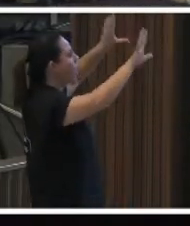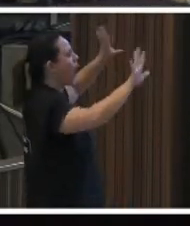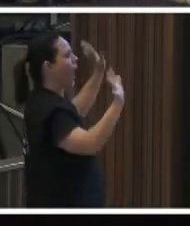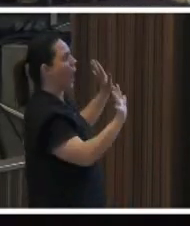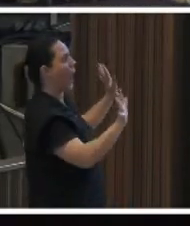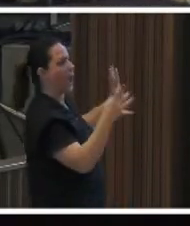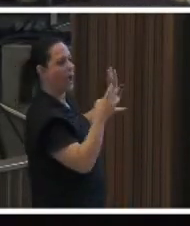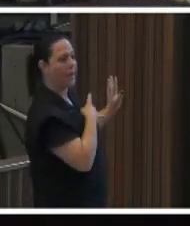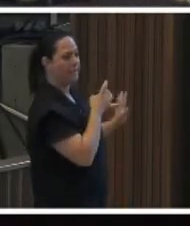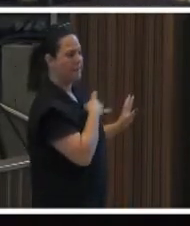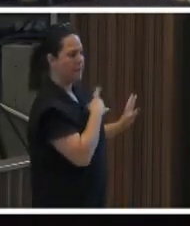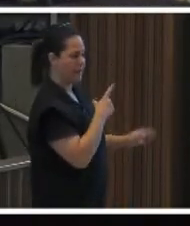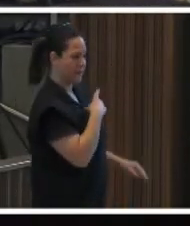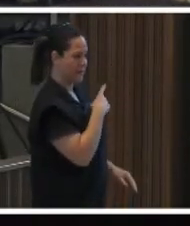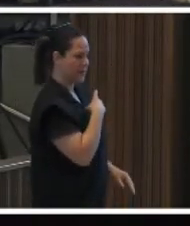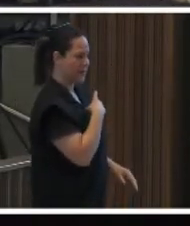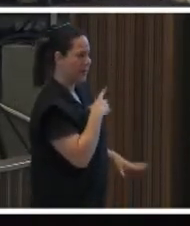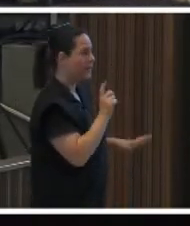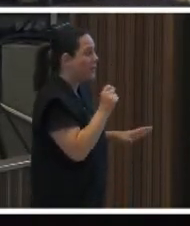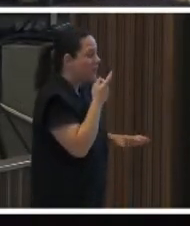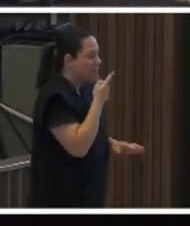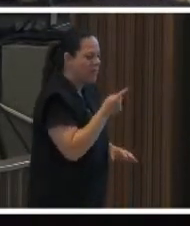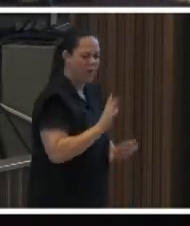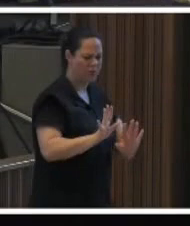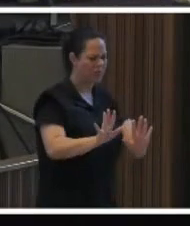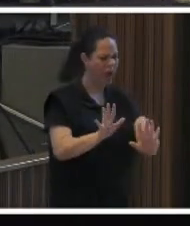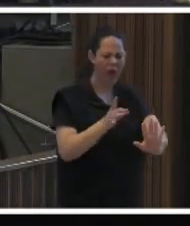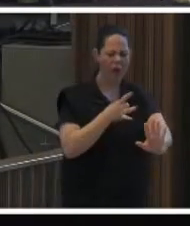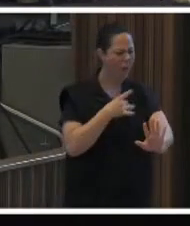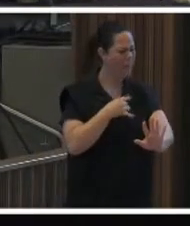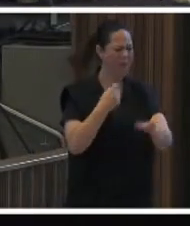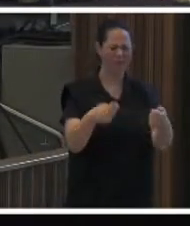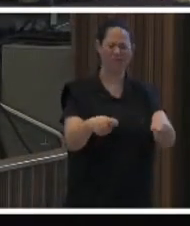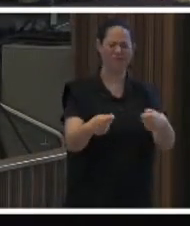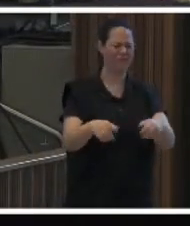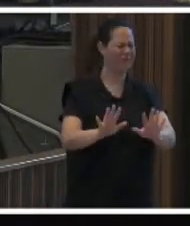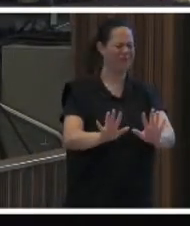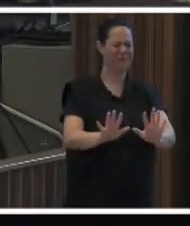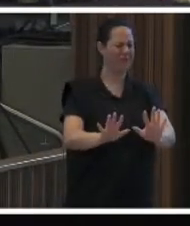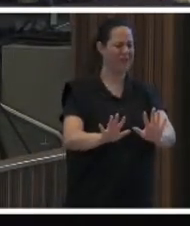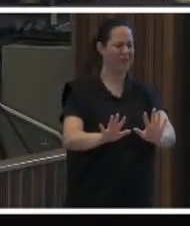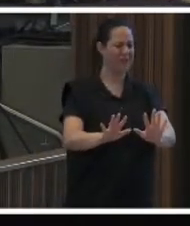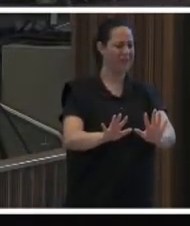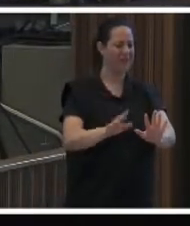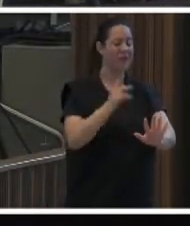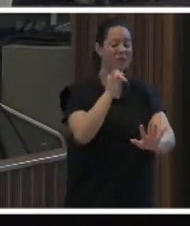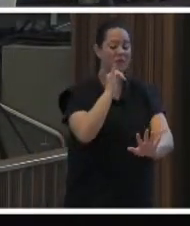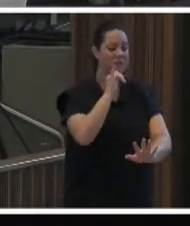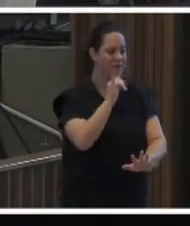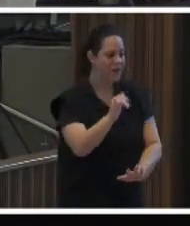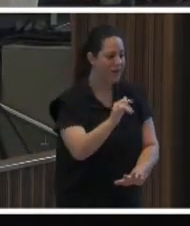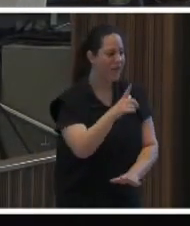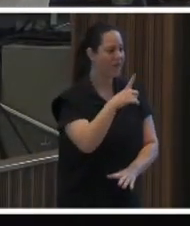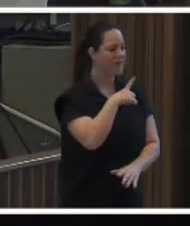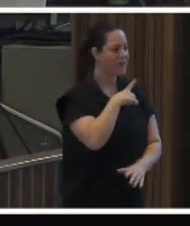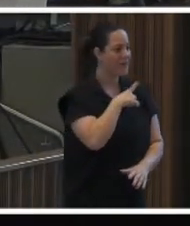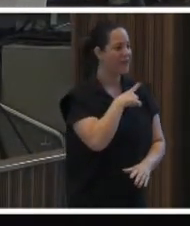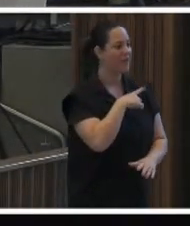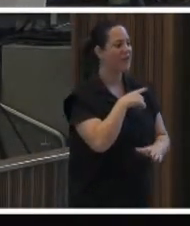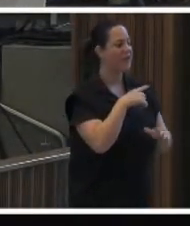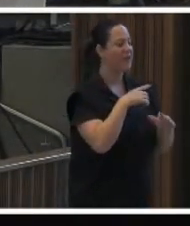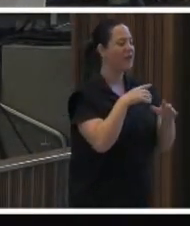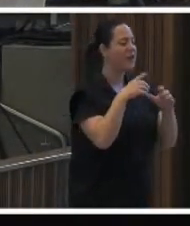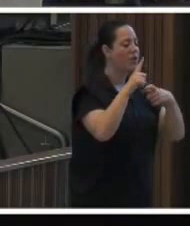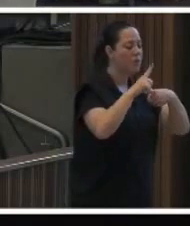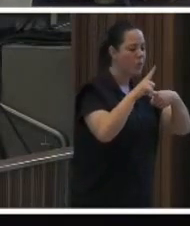aí então a palavra que veio foi: olha, não tenha medo. E essa palavra se repete no Evangelho